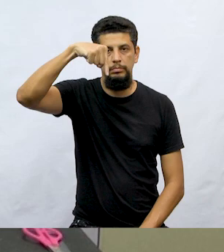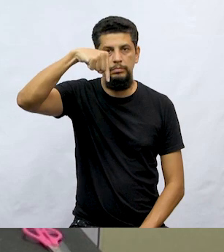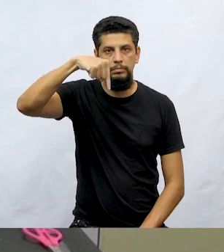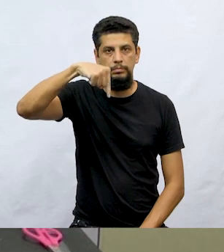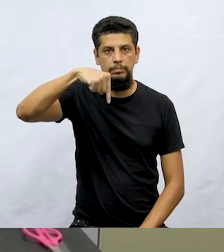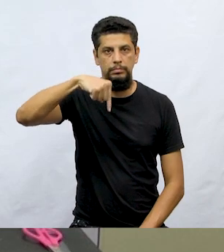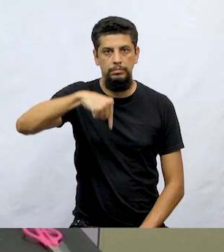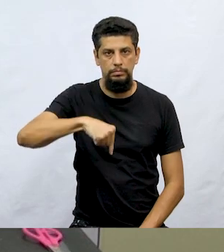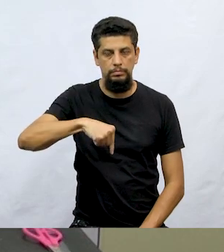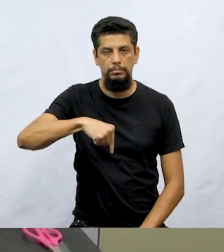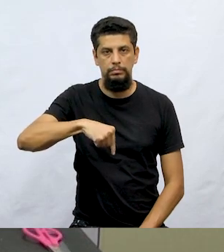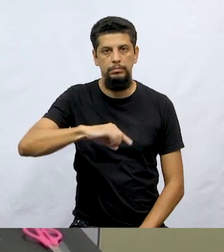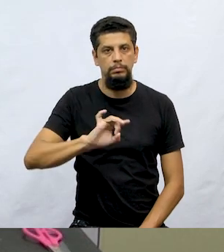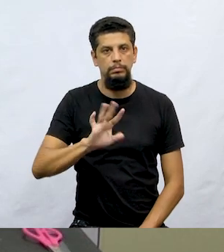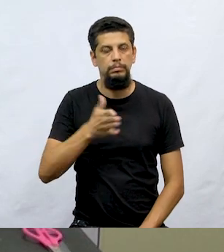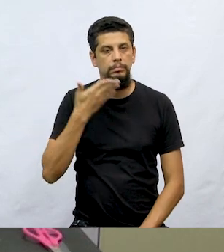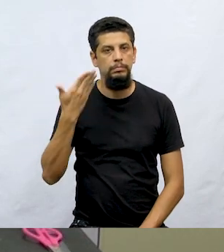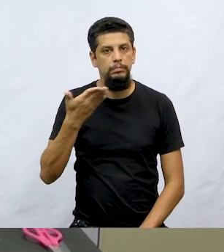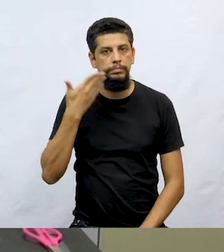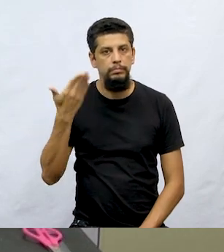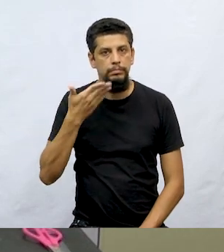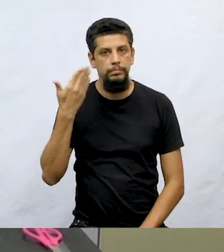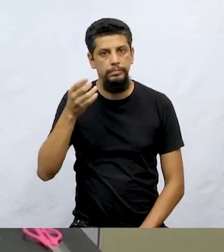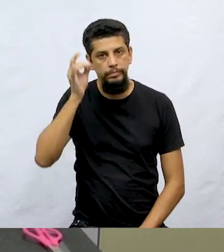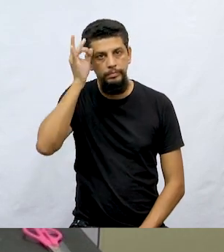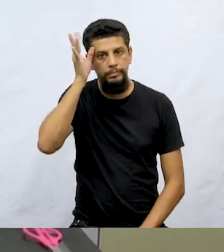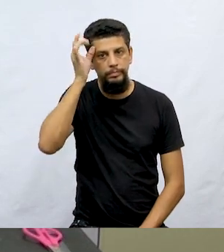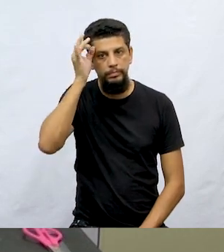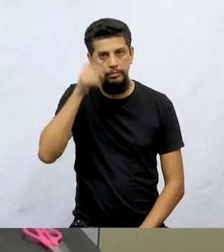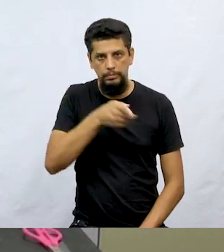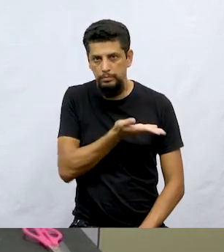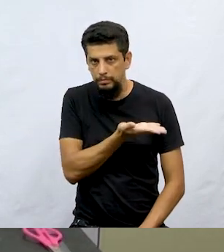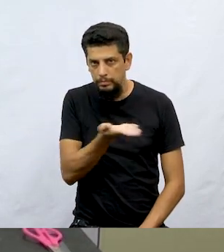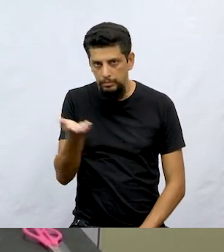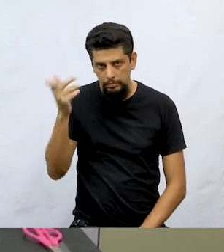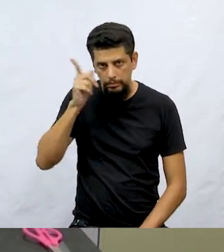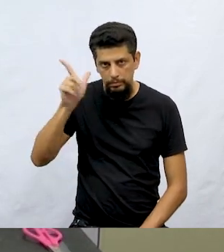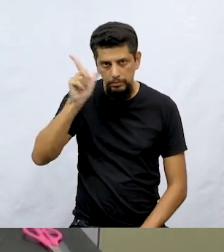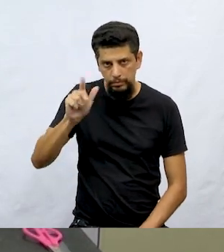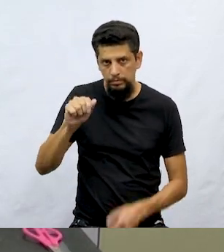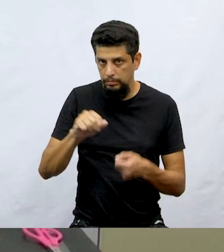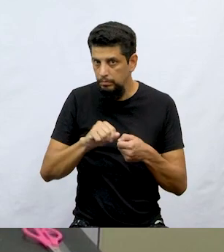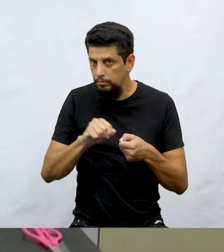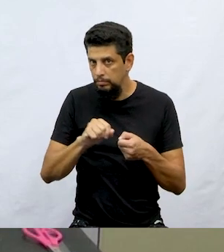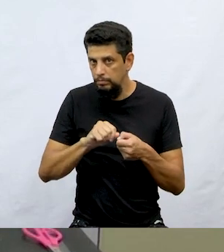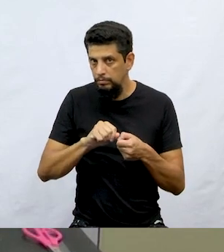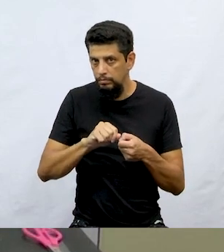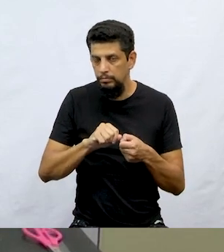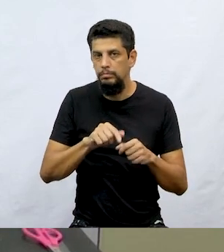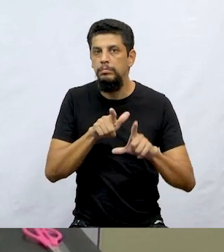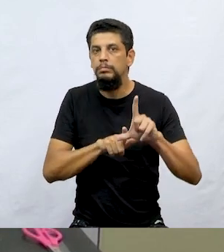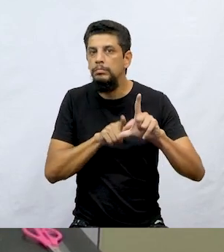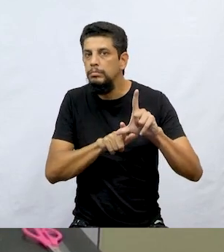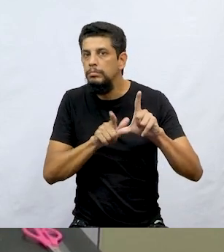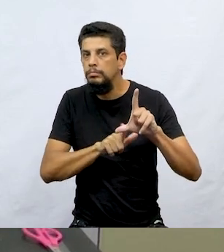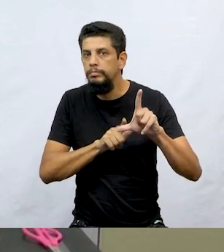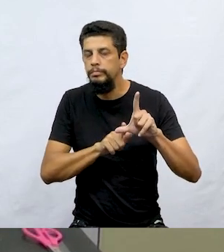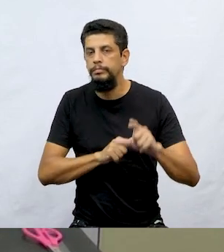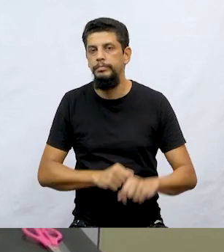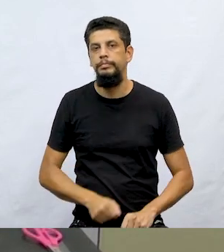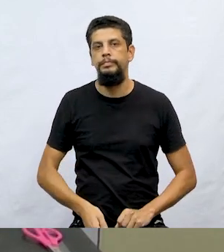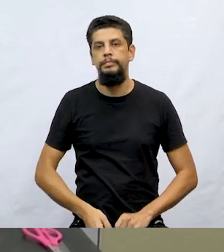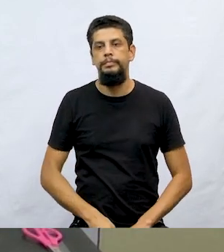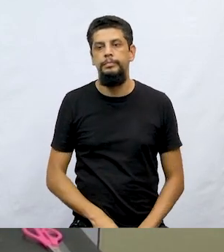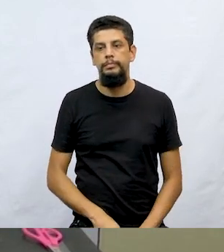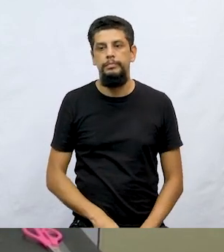Só um pauzinho, né, professora? Só. Olha lá. Estão conseguindo fazer em casa? Letra